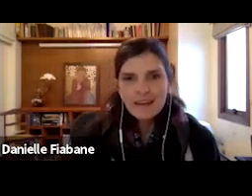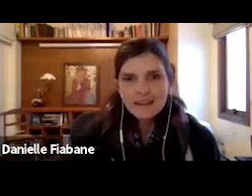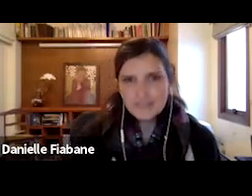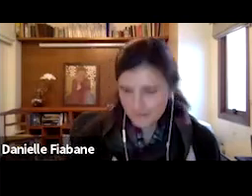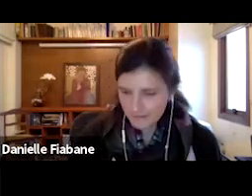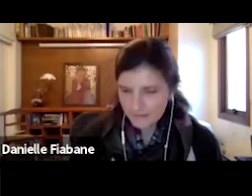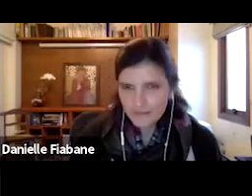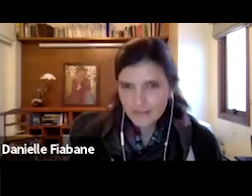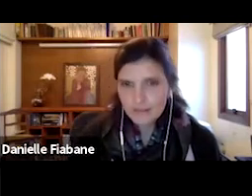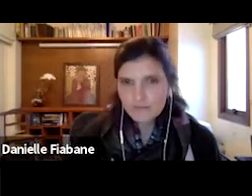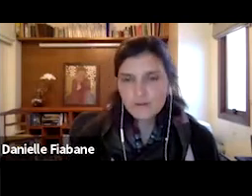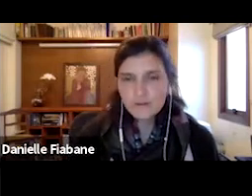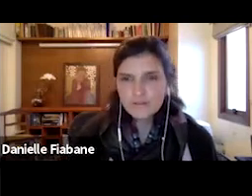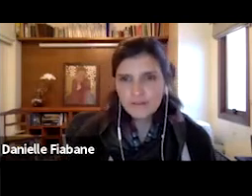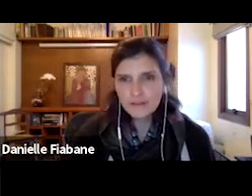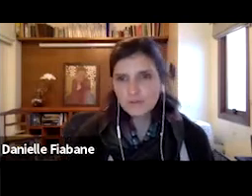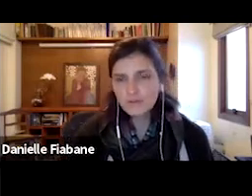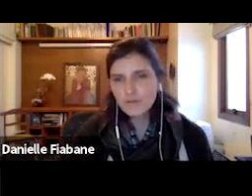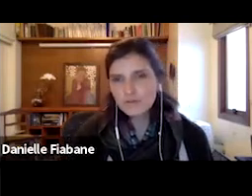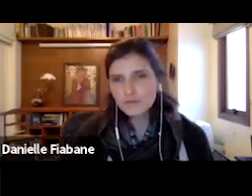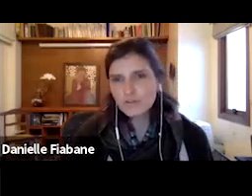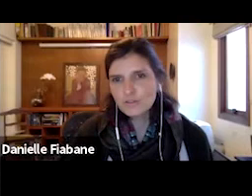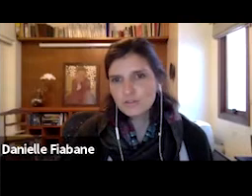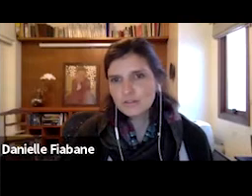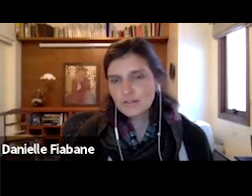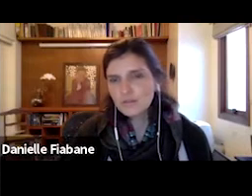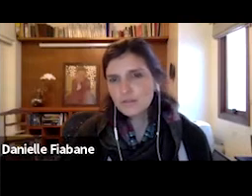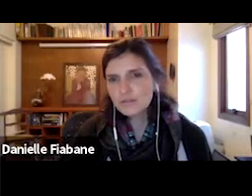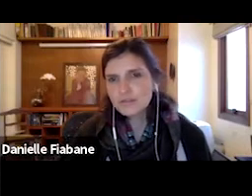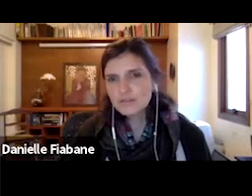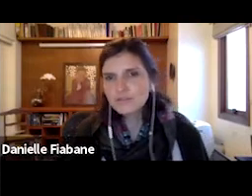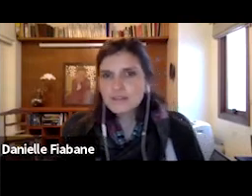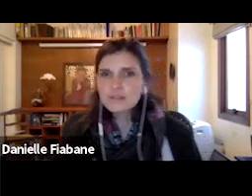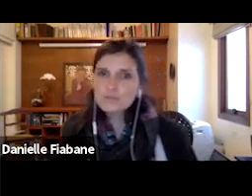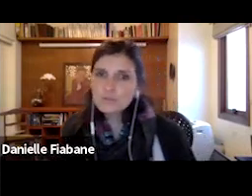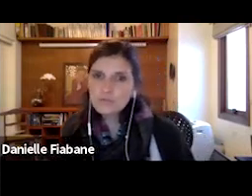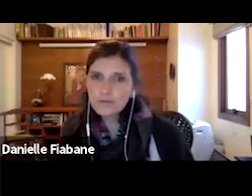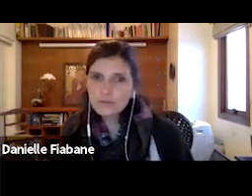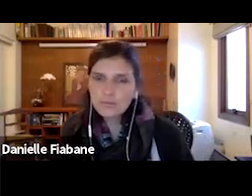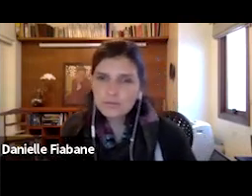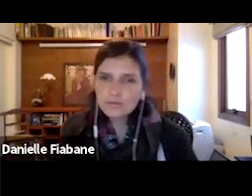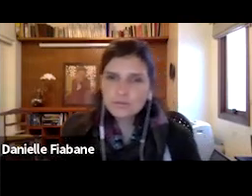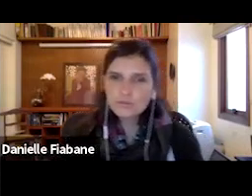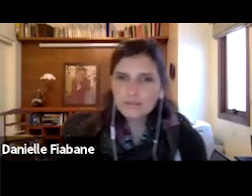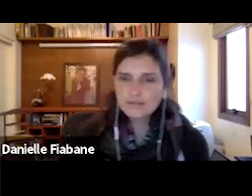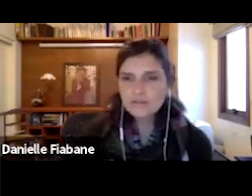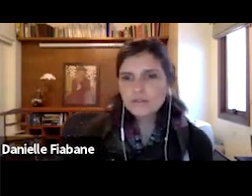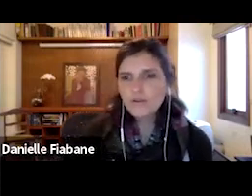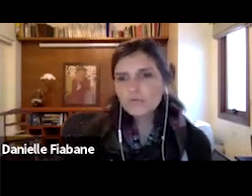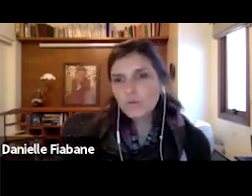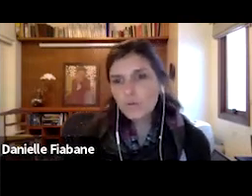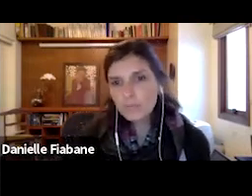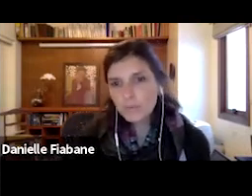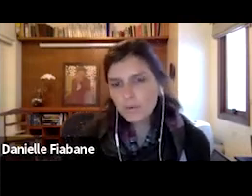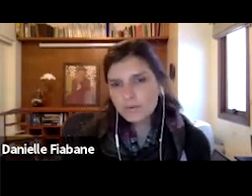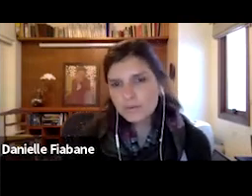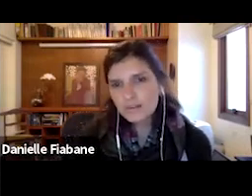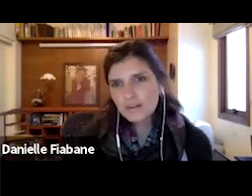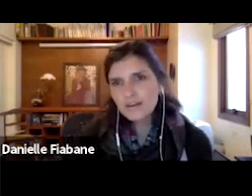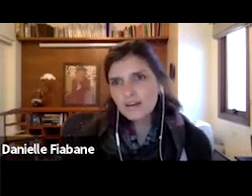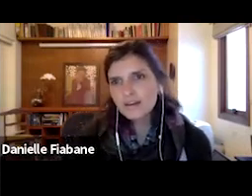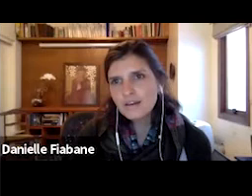E aí, ele foi feito, conforme a gente já disse, né, por uma iniciativa dentro do Movimento pela Cultura de Doação e contou com